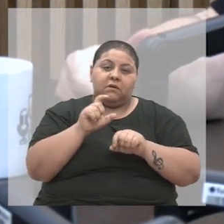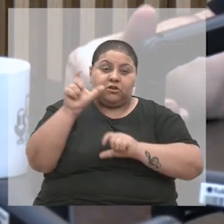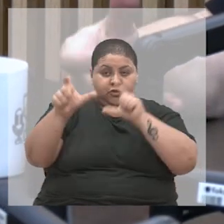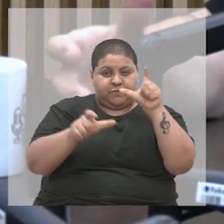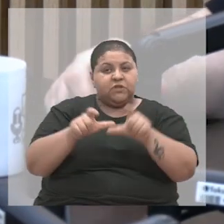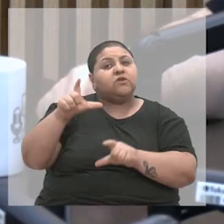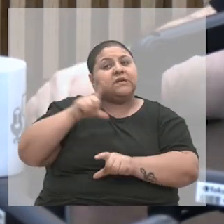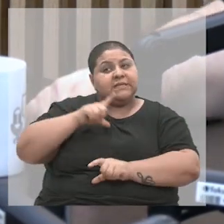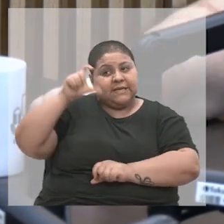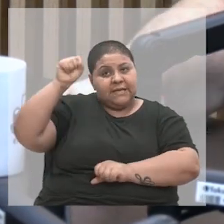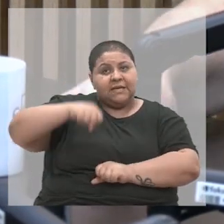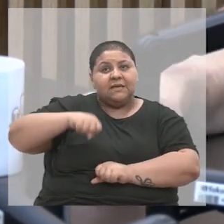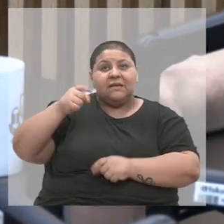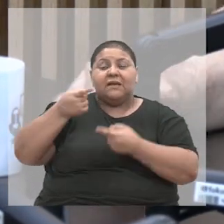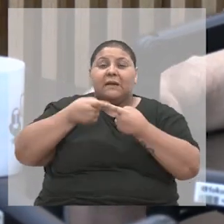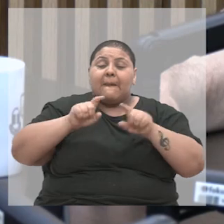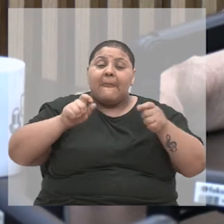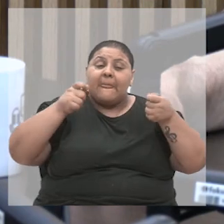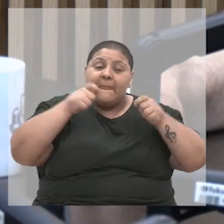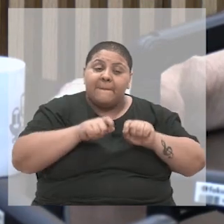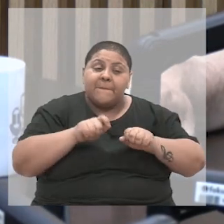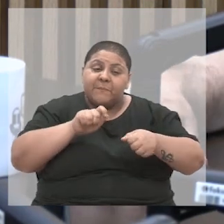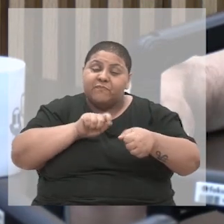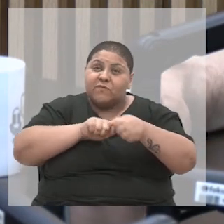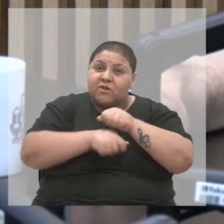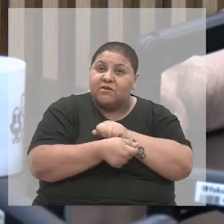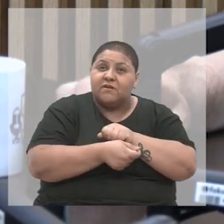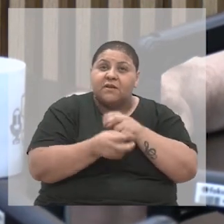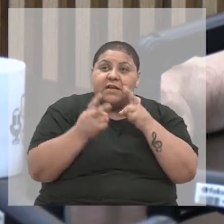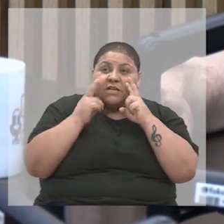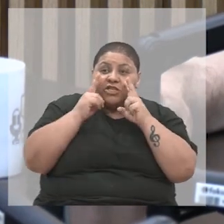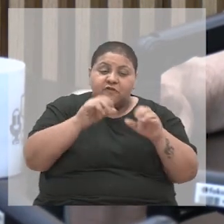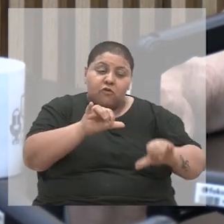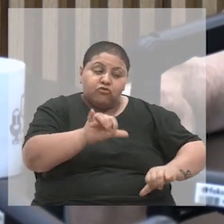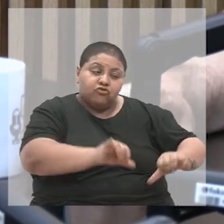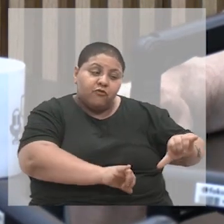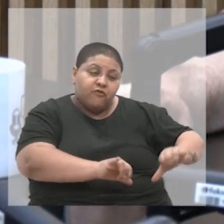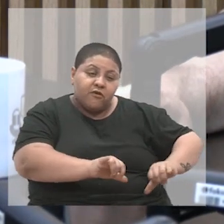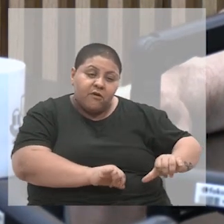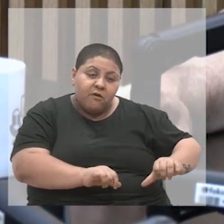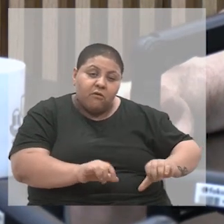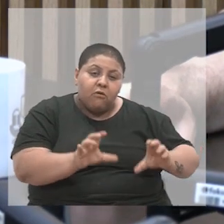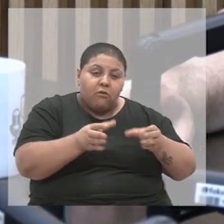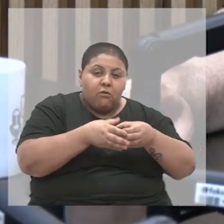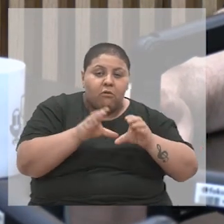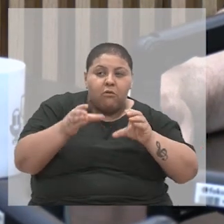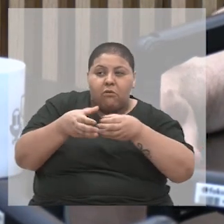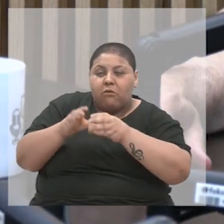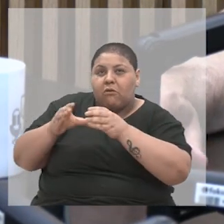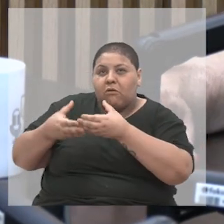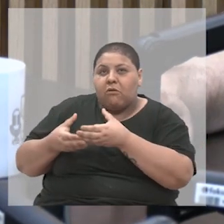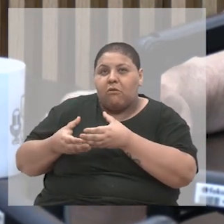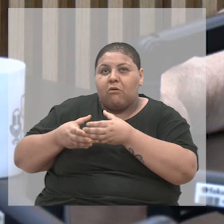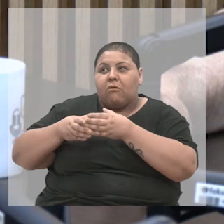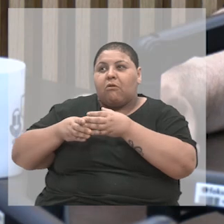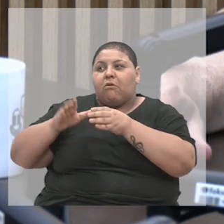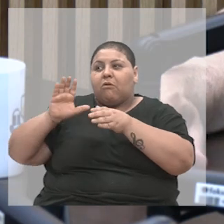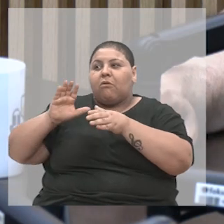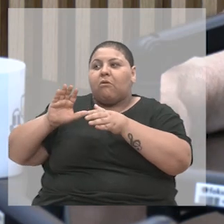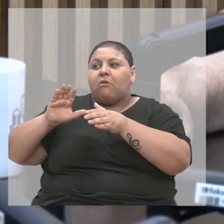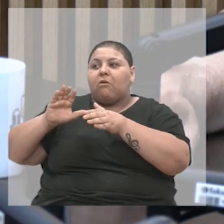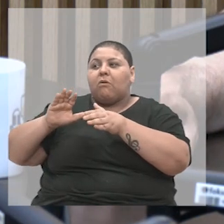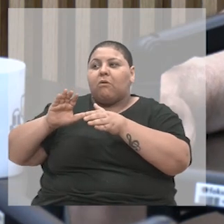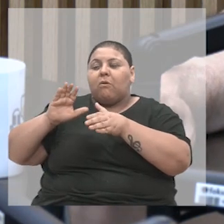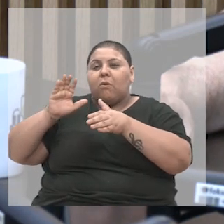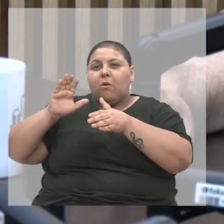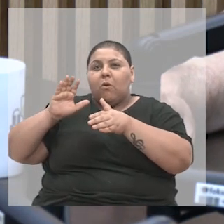material humano, até terias, entende? Mas precisa o investimento, a gente vê o sofrimento aí das equipes que estão jogando liga, aí o basquete,